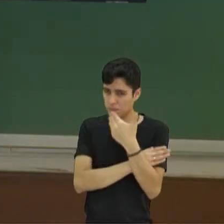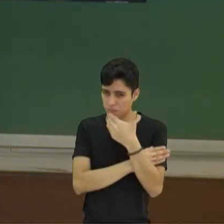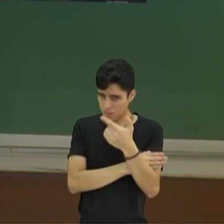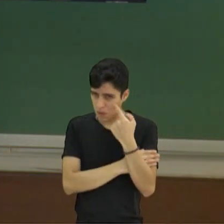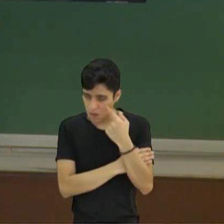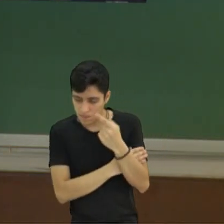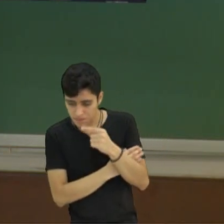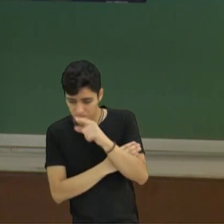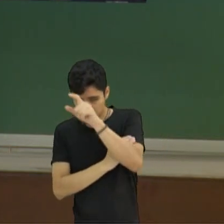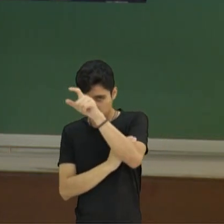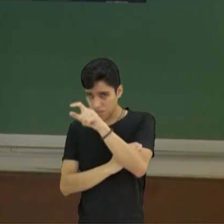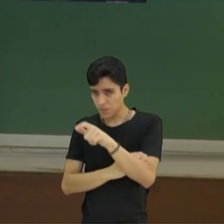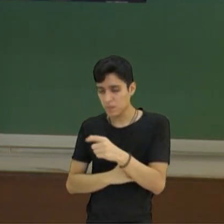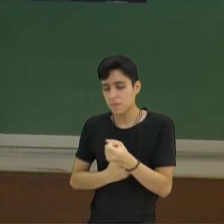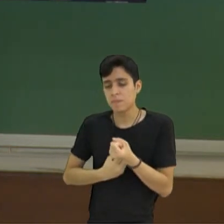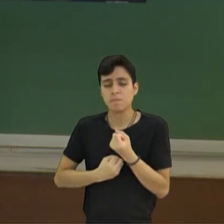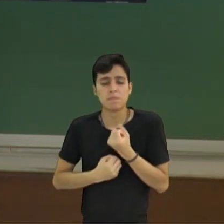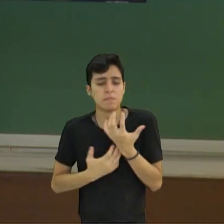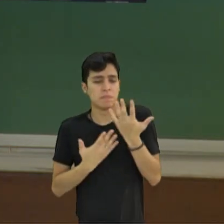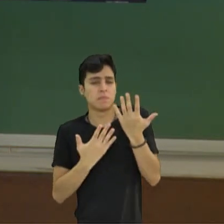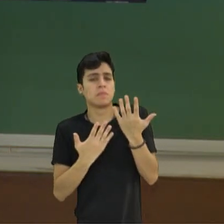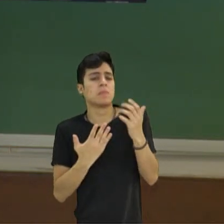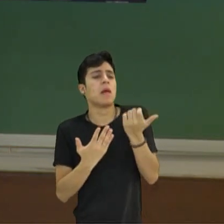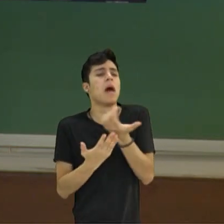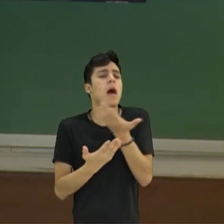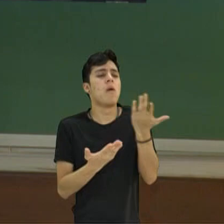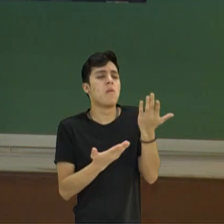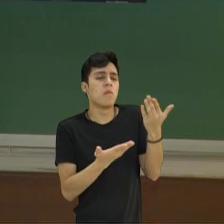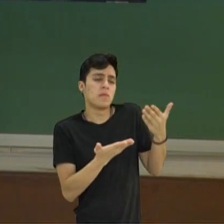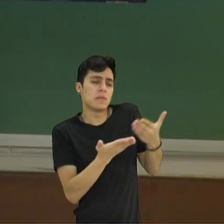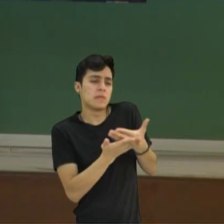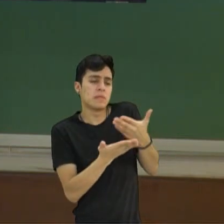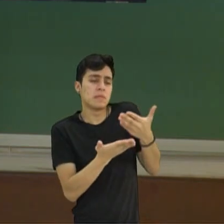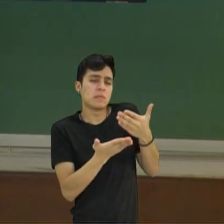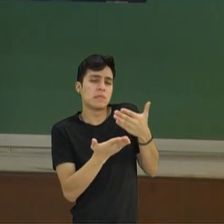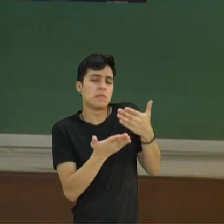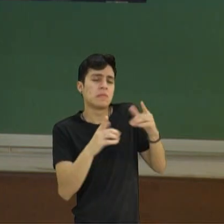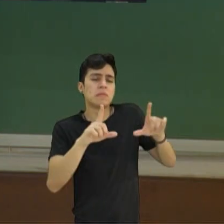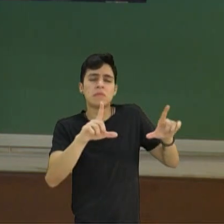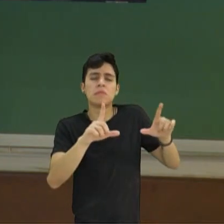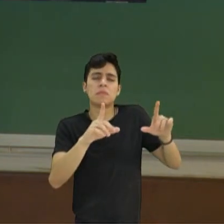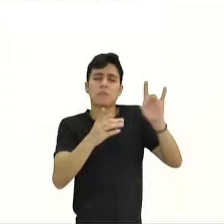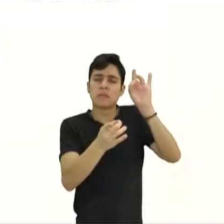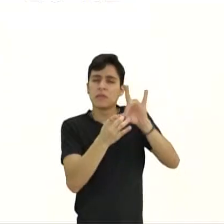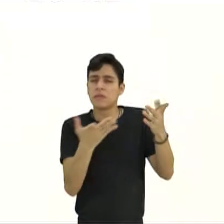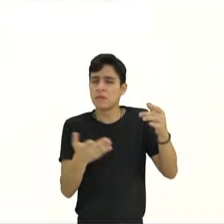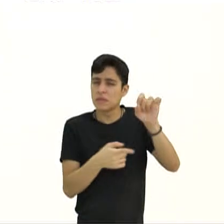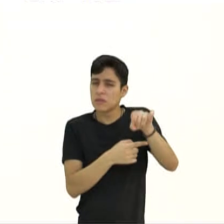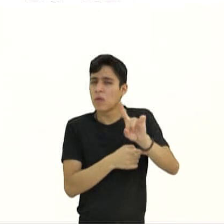se manifesta em relação a alguma matéria específica? Sim ou não? Responda.